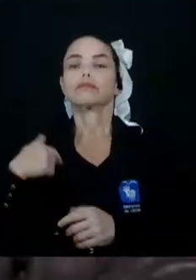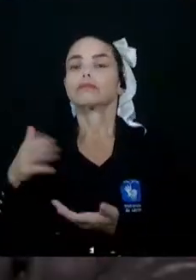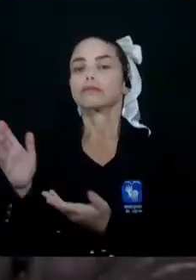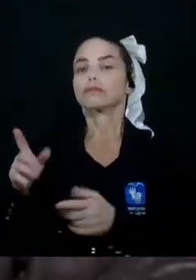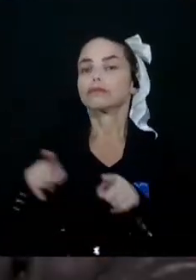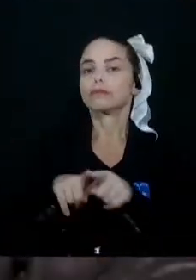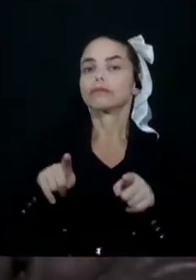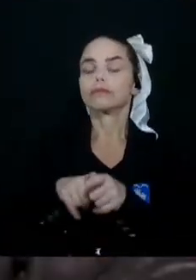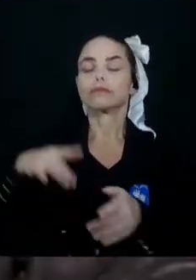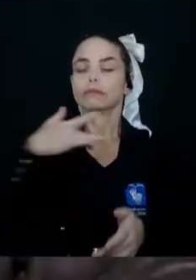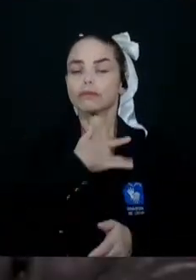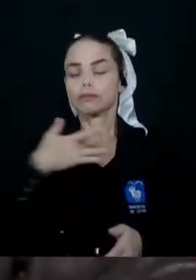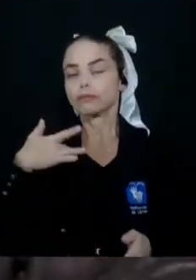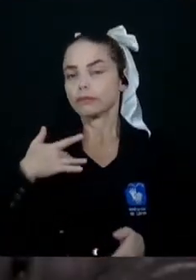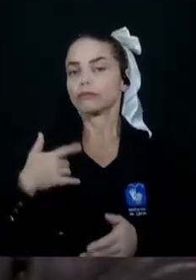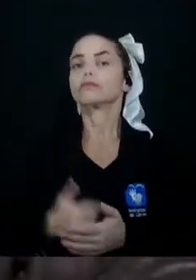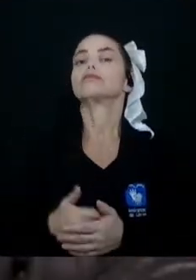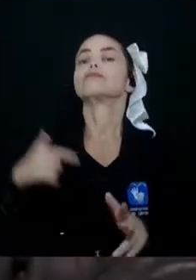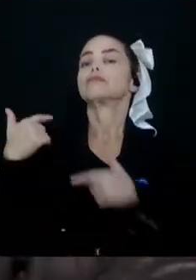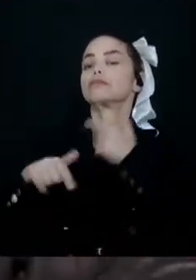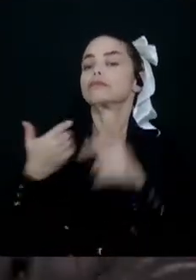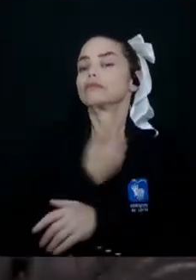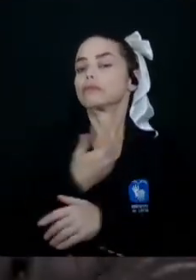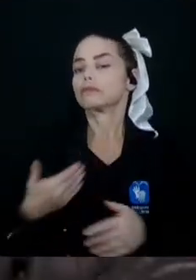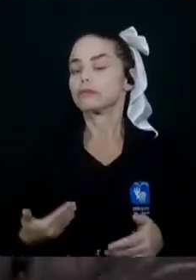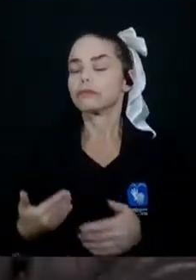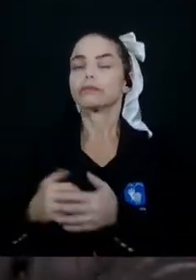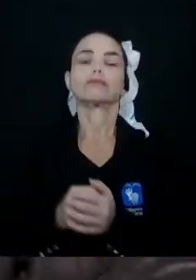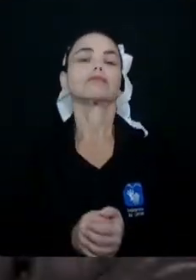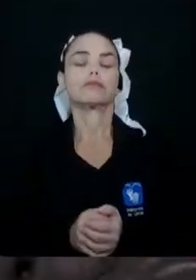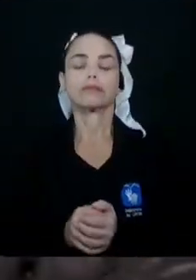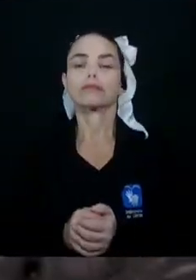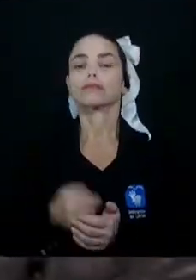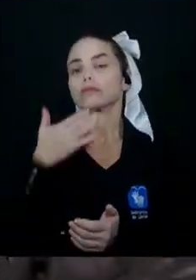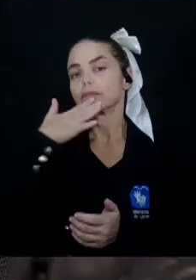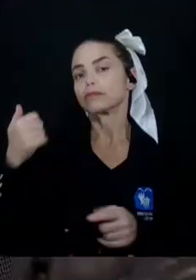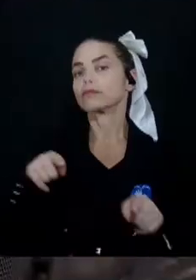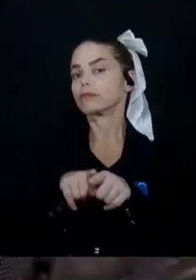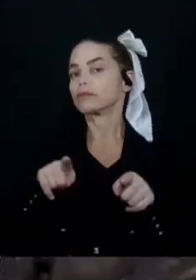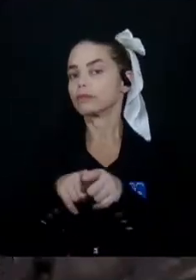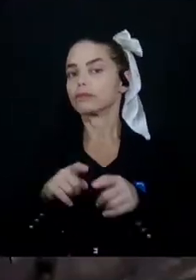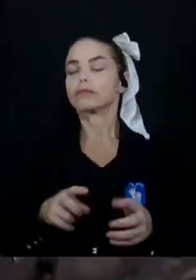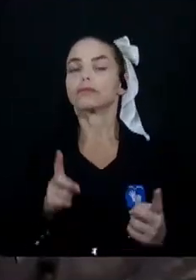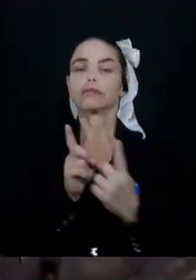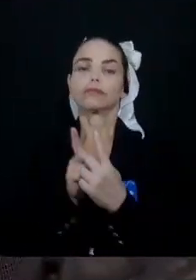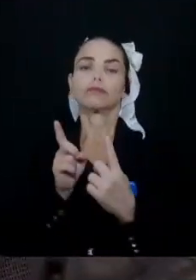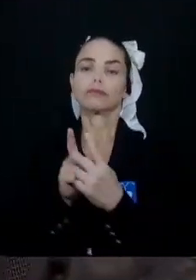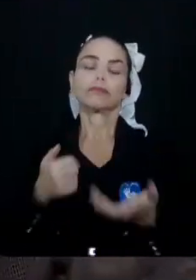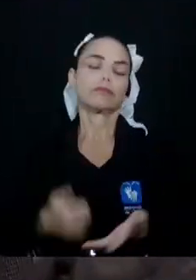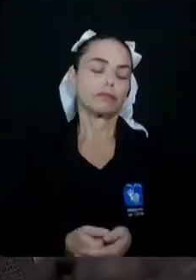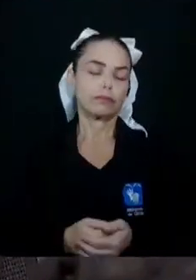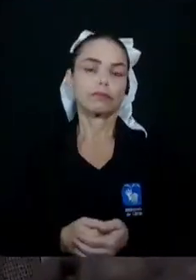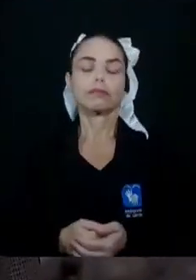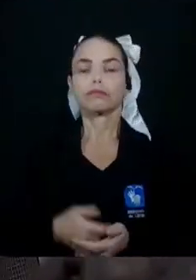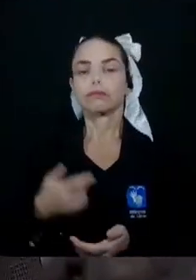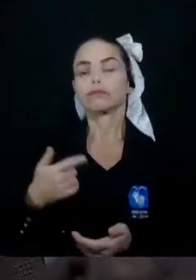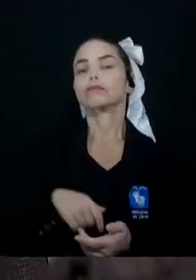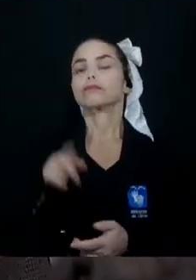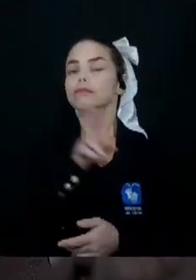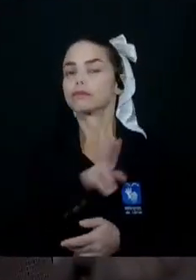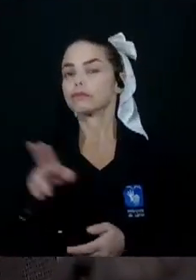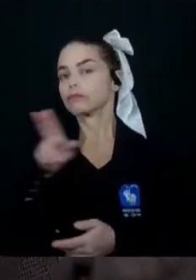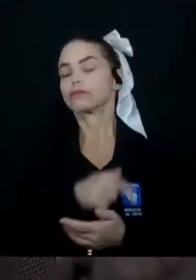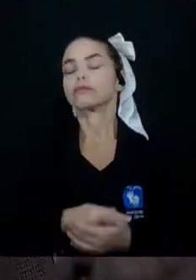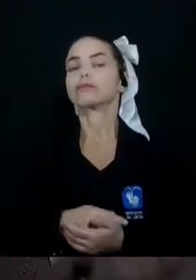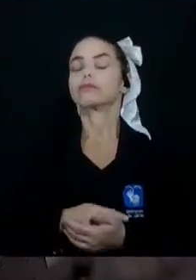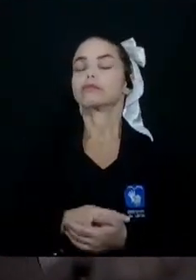para os serviços públicos, para melhorar também o seu atendimento. Então, eu acho que é grande utilidade. A Câmara está contribuindo,